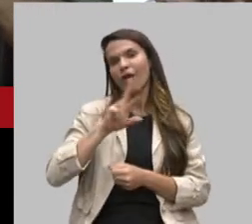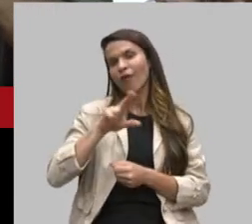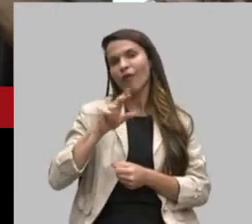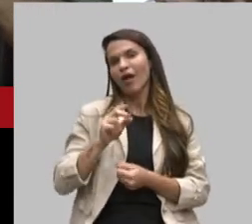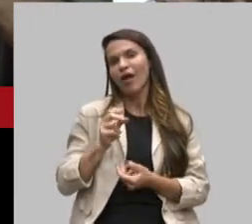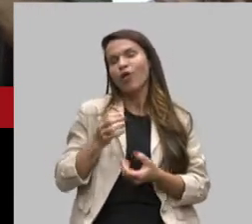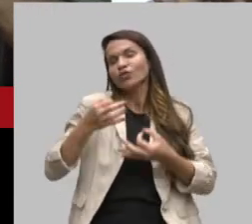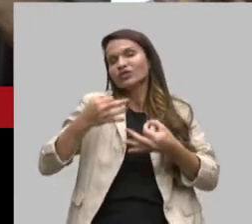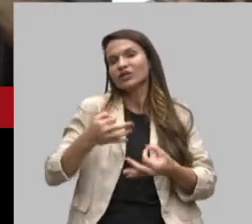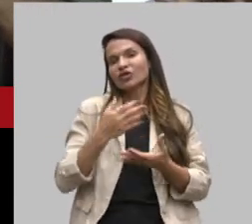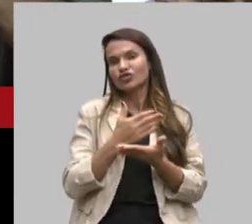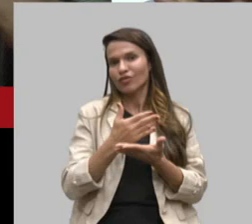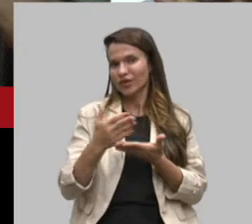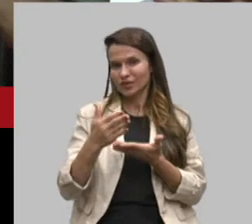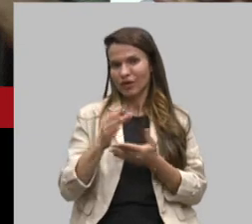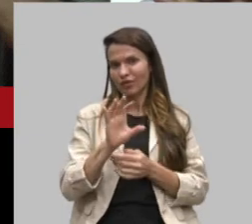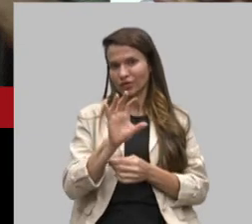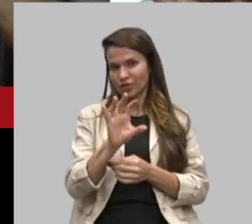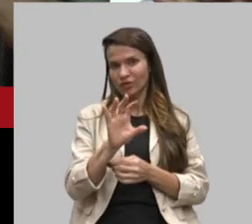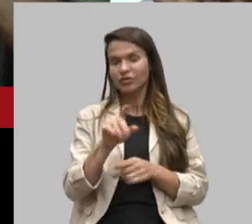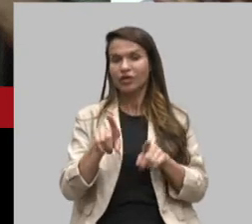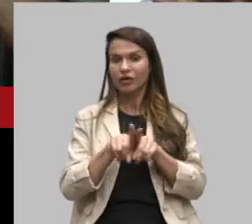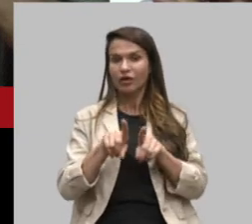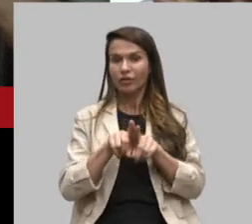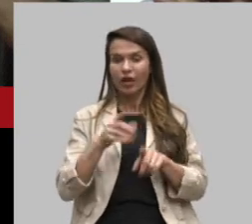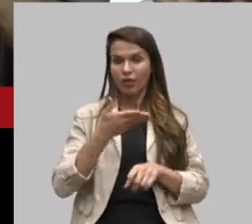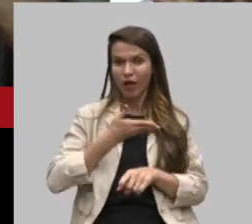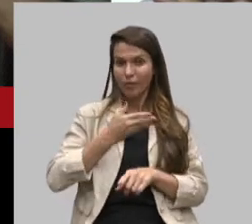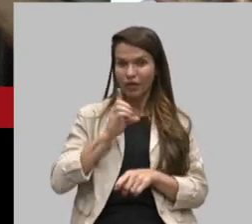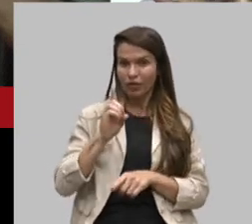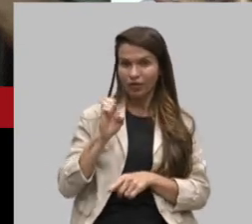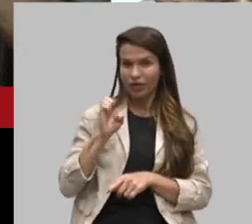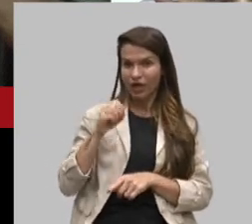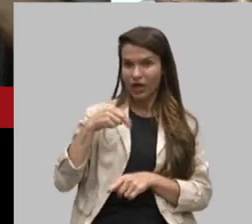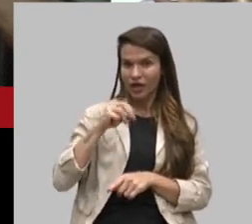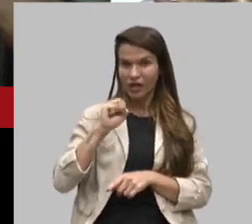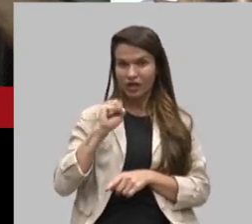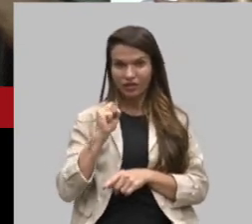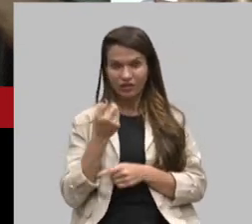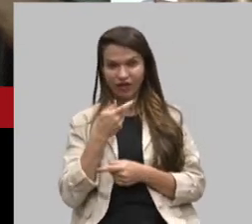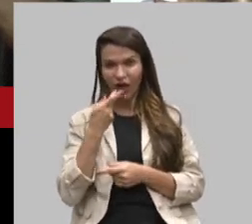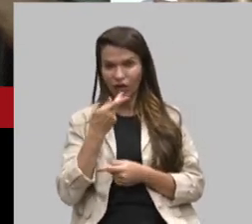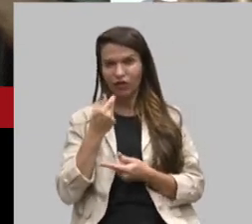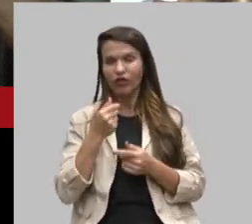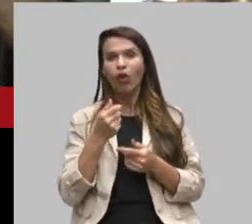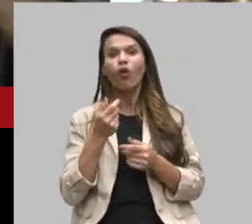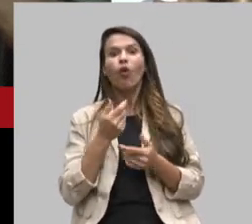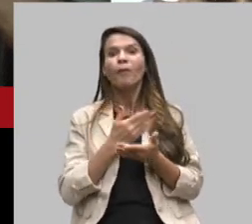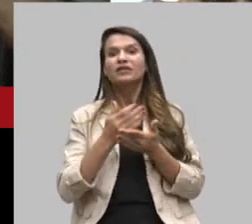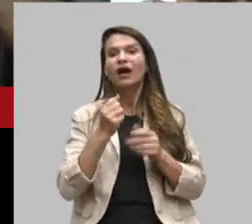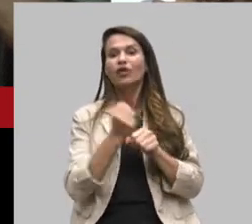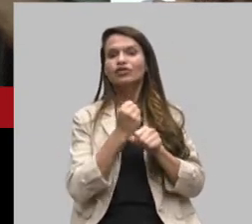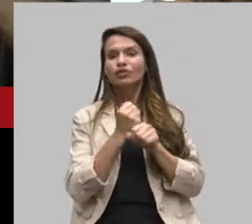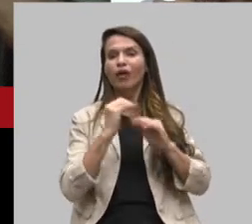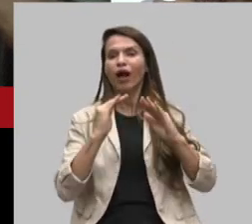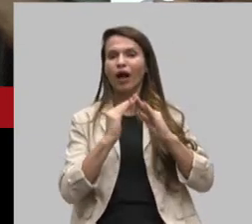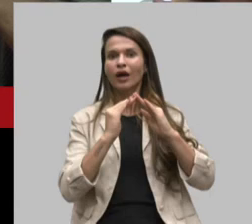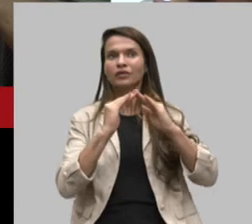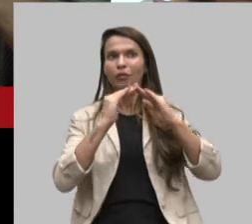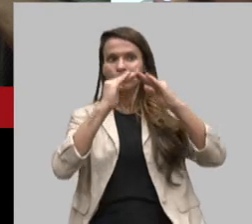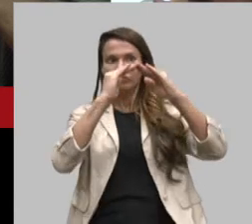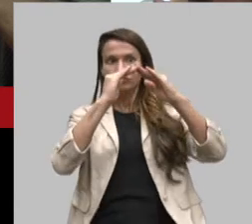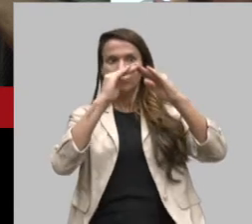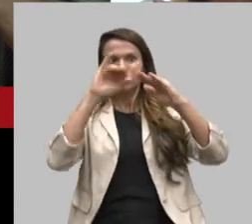começar com isso assim como meu colega Denis falou a gente não vai começar a construir uma casa pelo telhado então tem